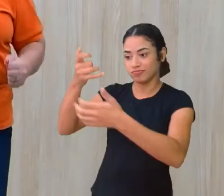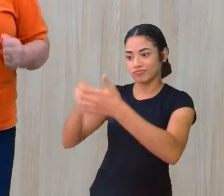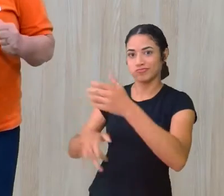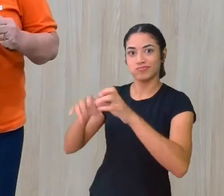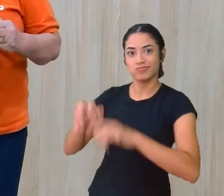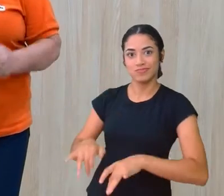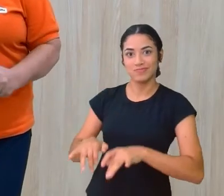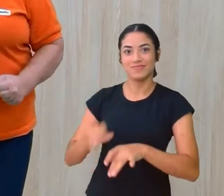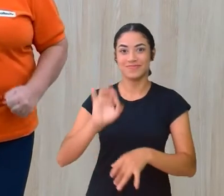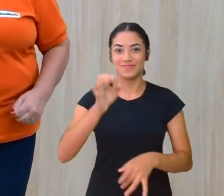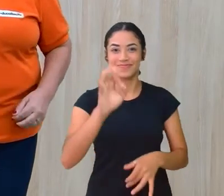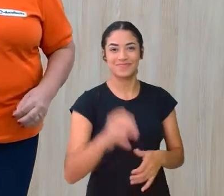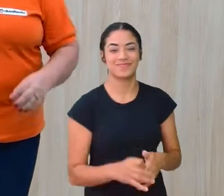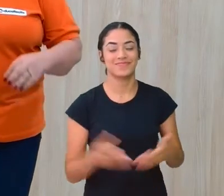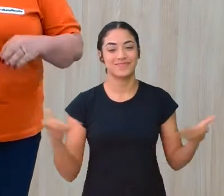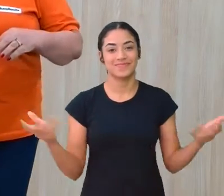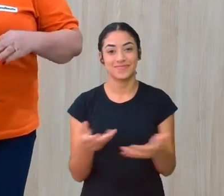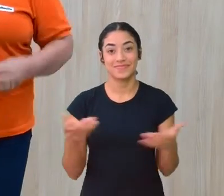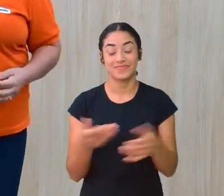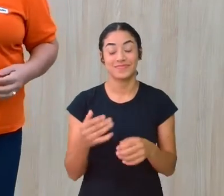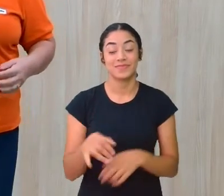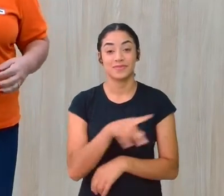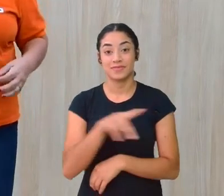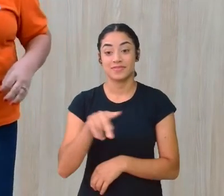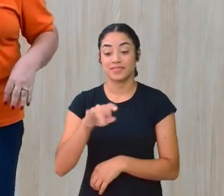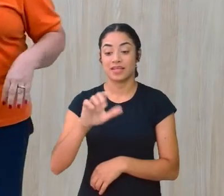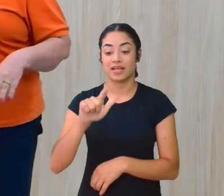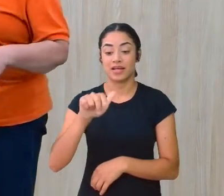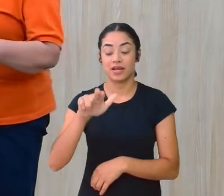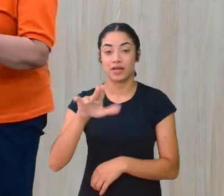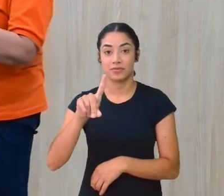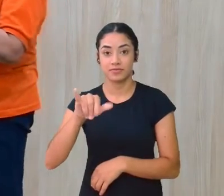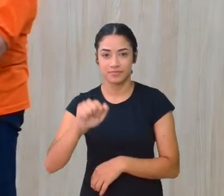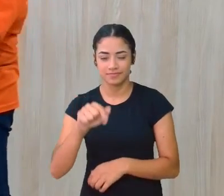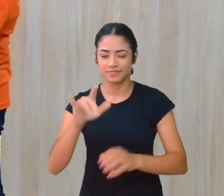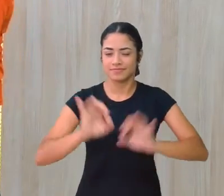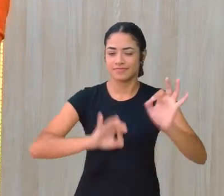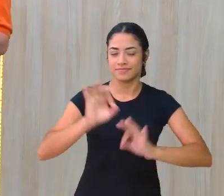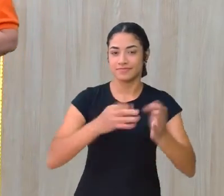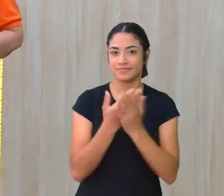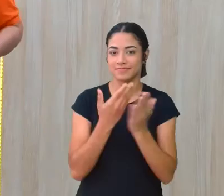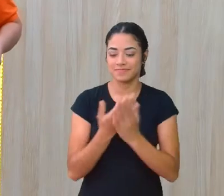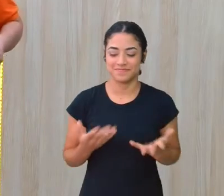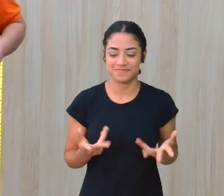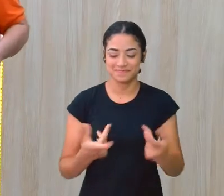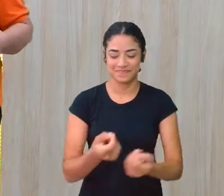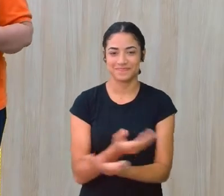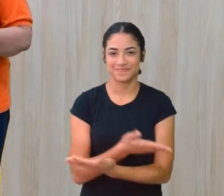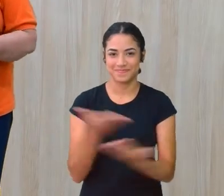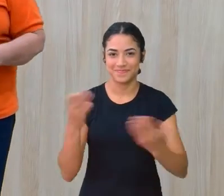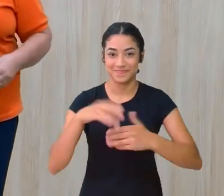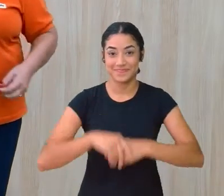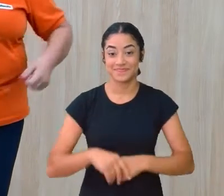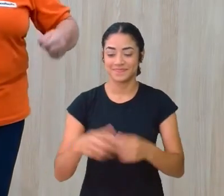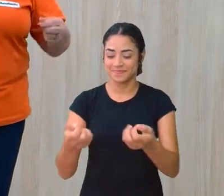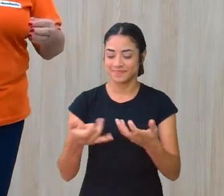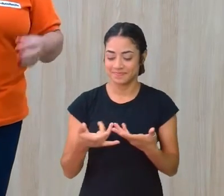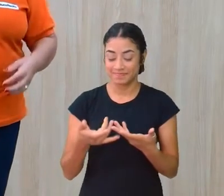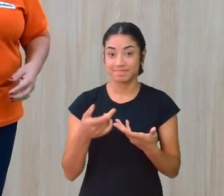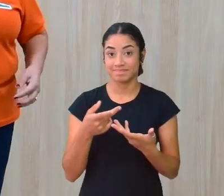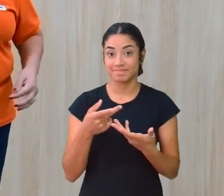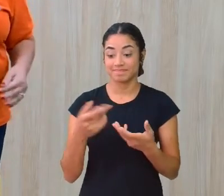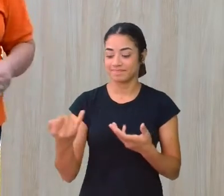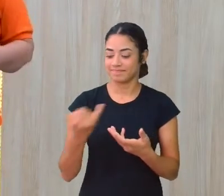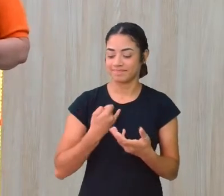a professora Cláudia hoje me deu uma grande missão. Preparou uma aula maravilhosa para vocês e disse para mim,